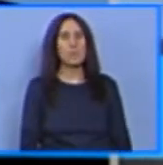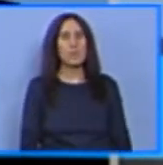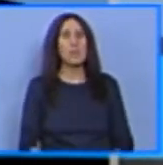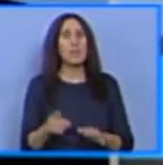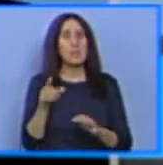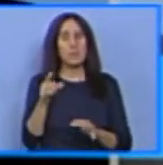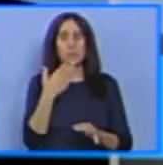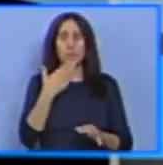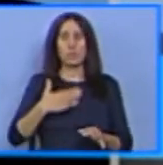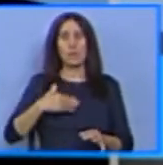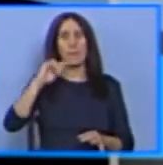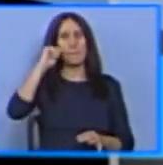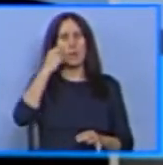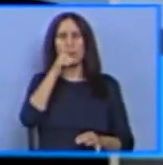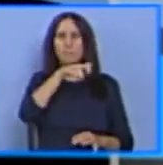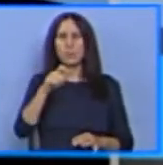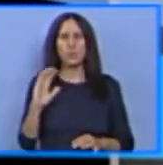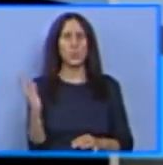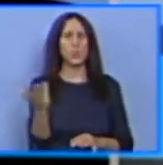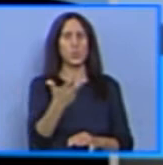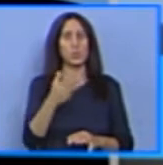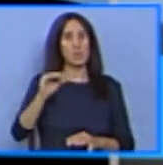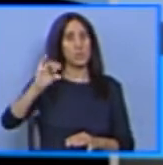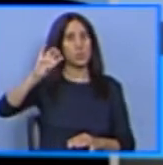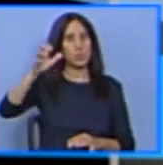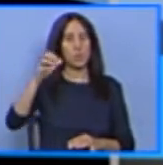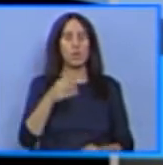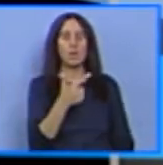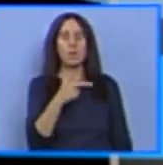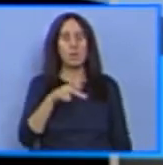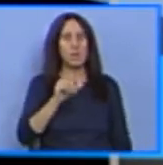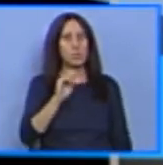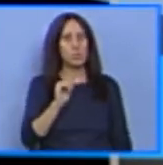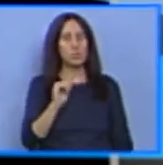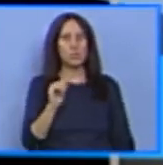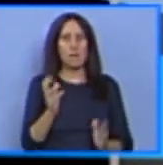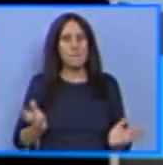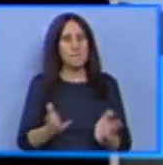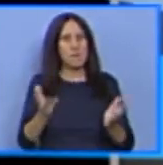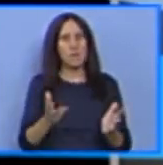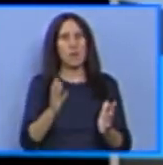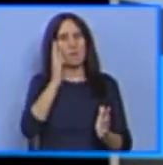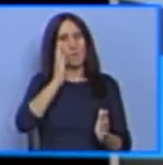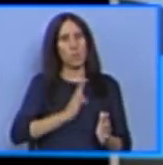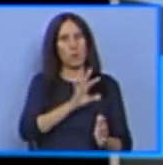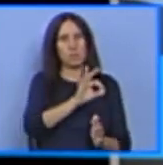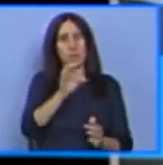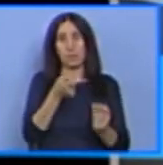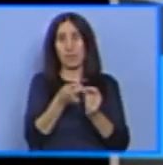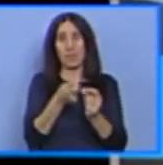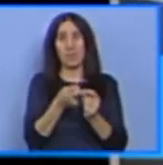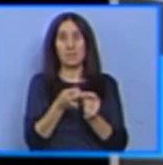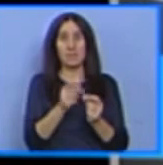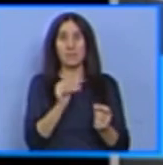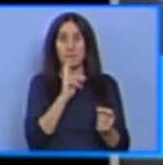isso afetava imensa gente, e nomeadamente naquela região. Portanto, Tancos foi o grande centro já de mobilização dessas forças, que fica também ali muito perto